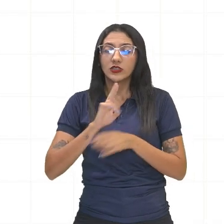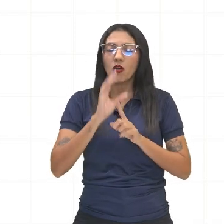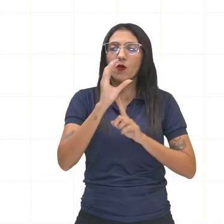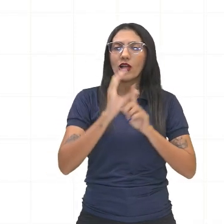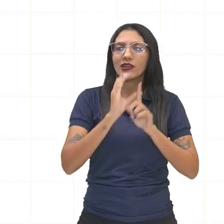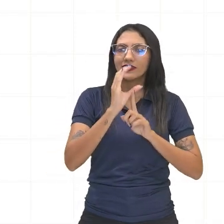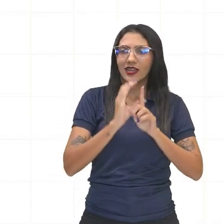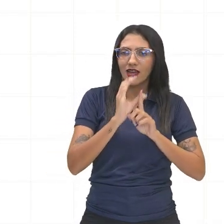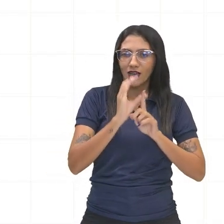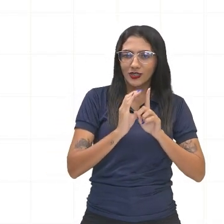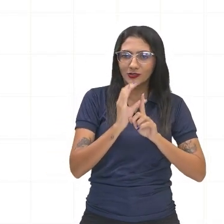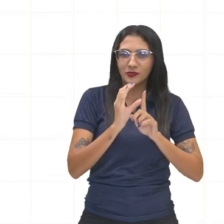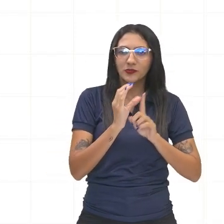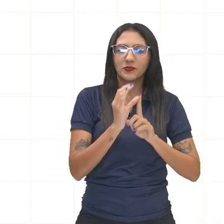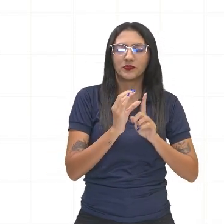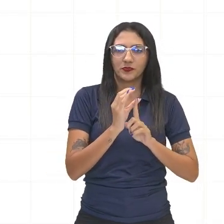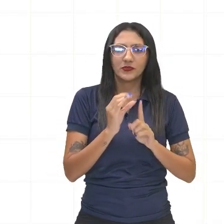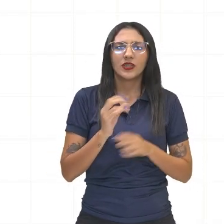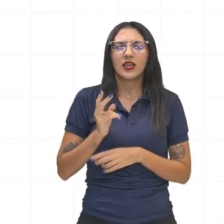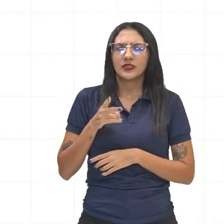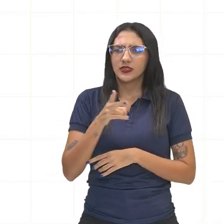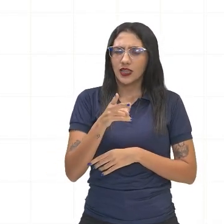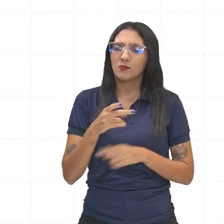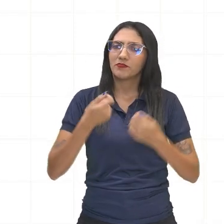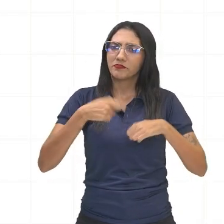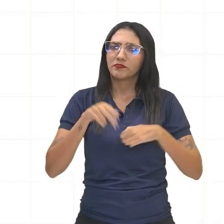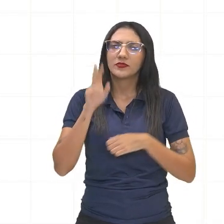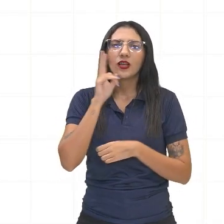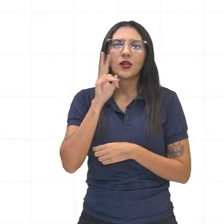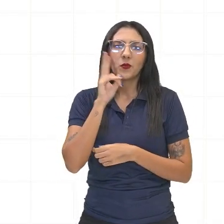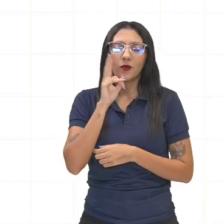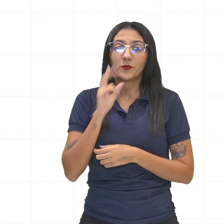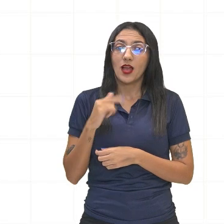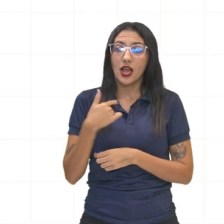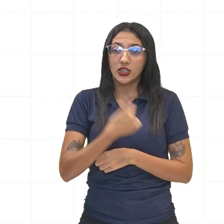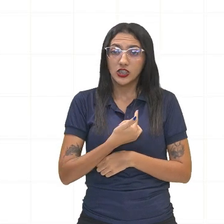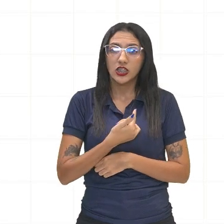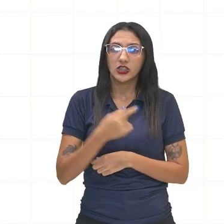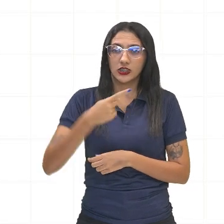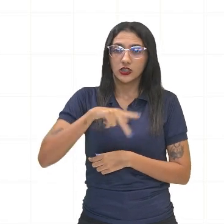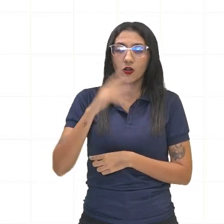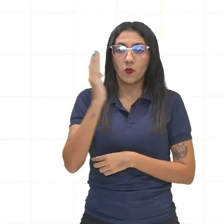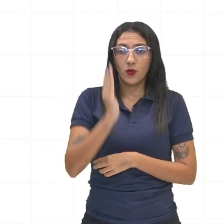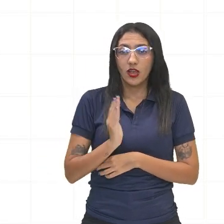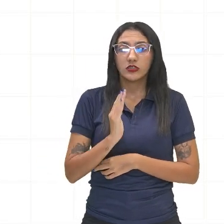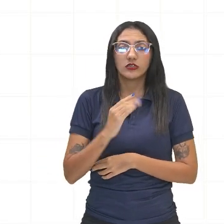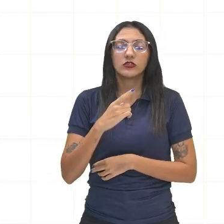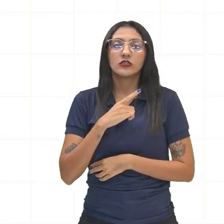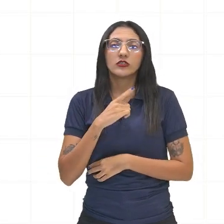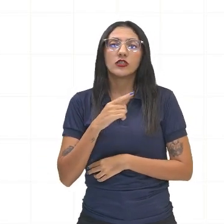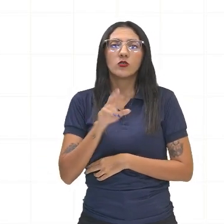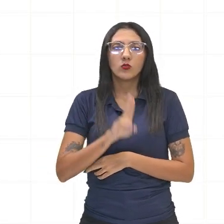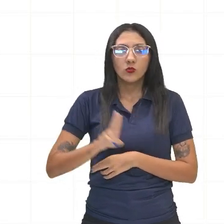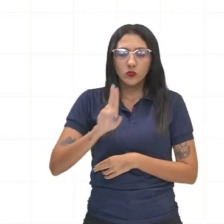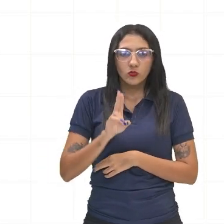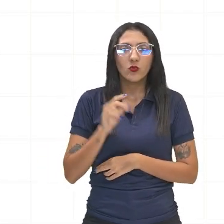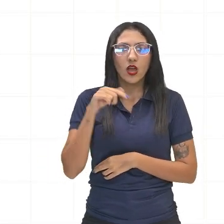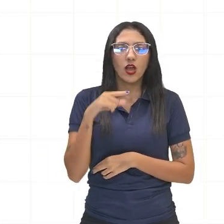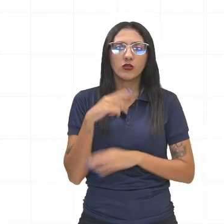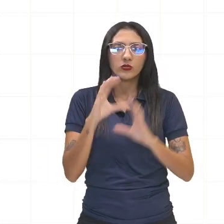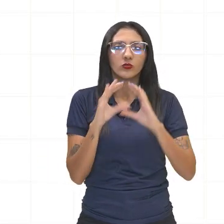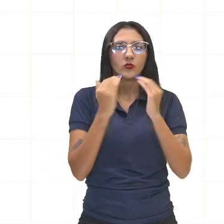parte bem interessante. Lembra-te sempre, tá? Fazemos partes então, né, dessas comunidades